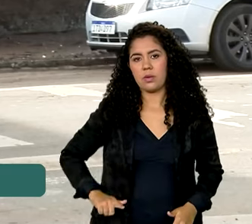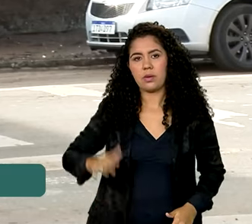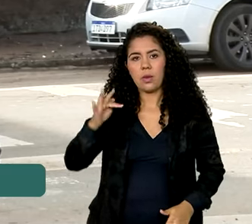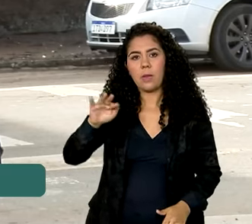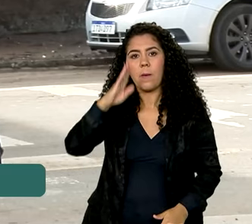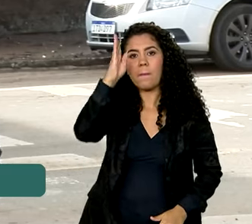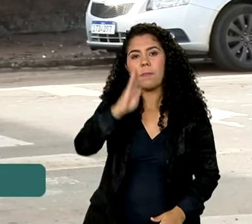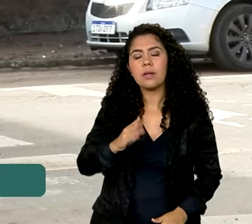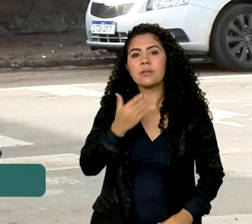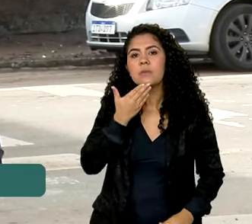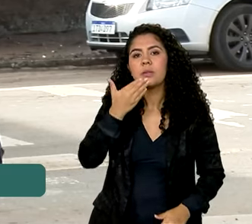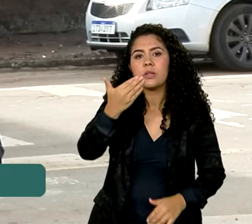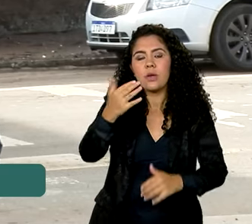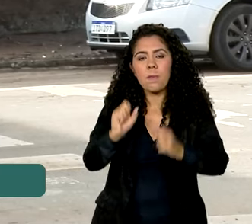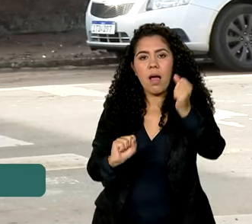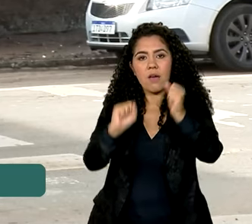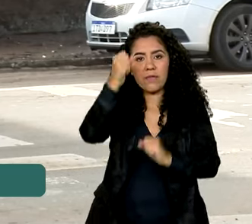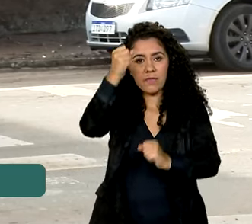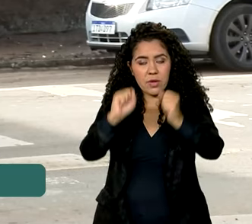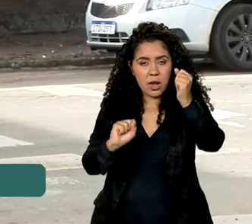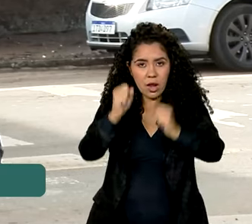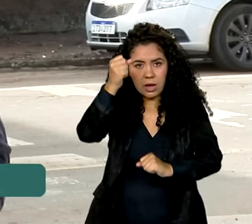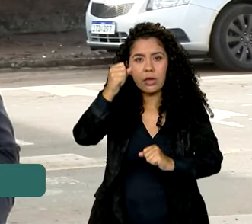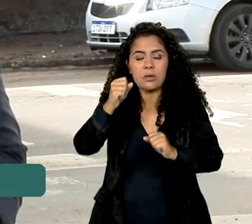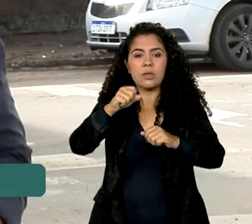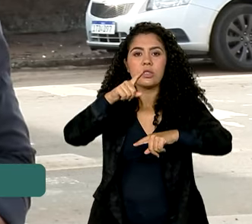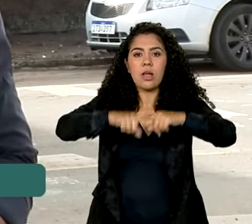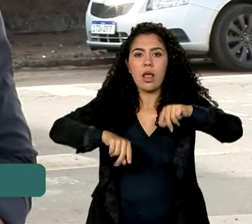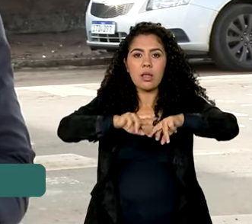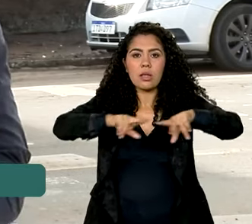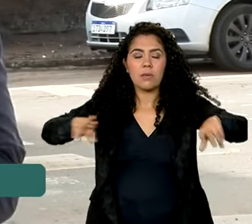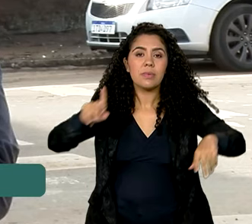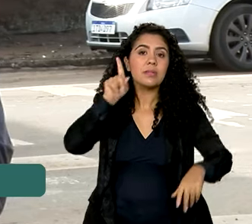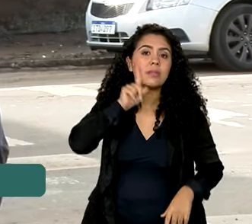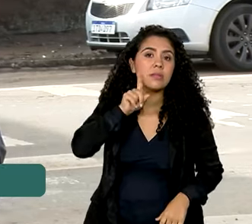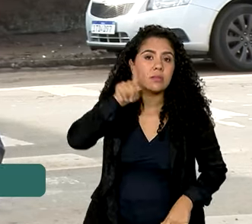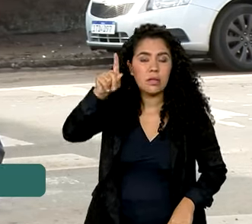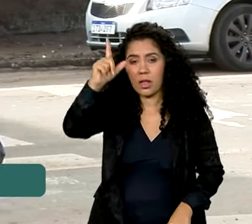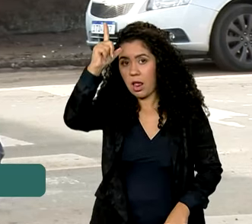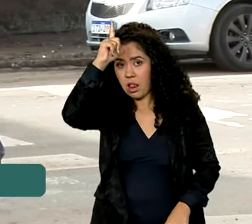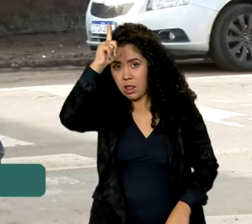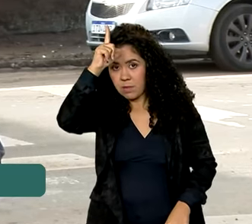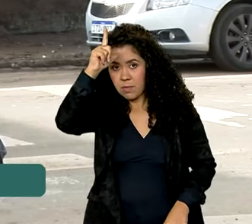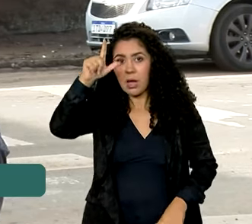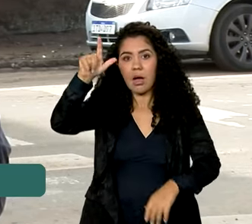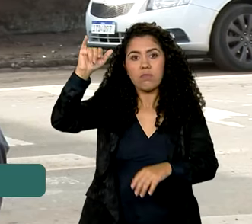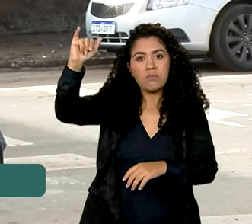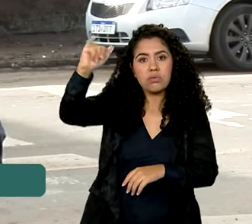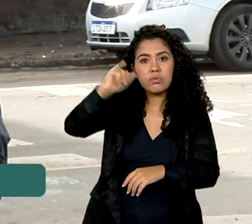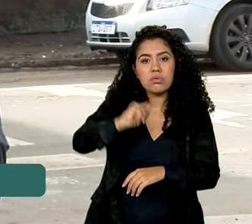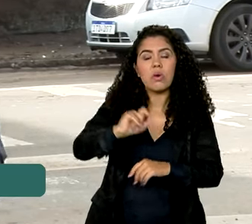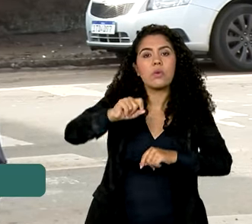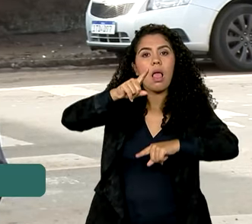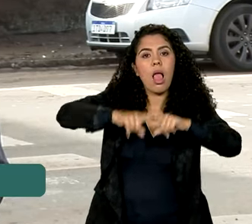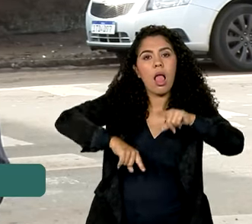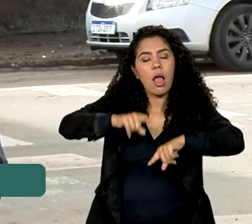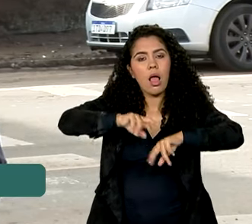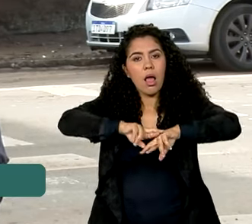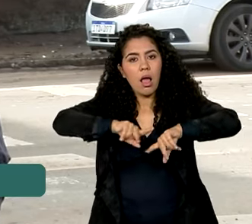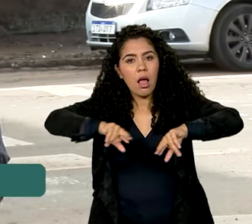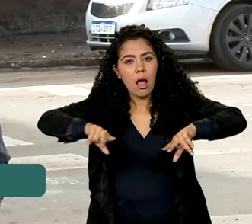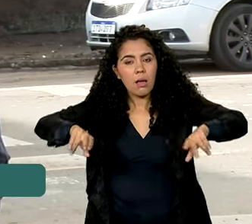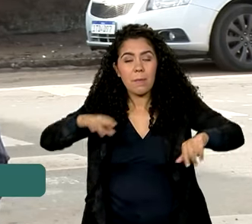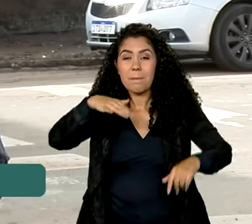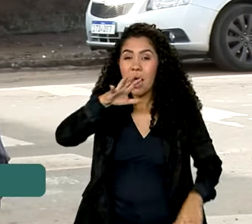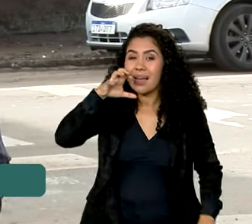as fábricas de equipamentos aeroportuários dos Estados Unidos e da Alemanha, para que o envio desses equipamentos chegue